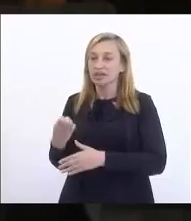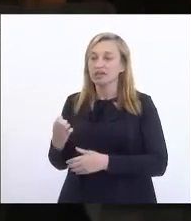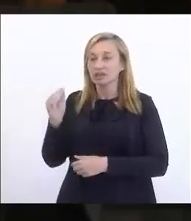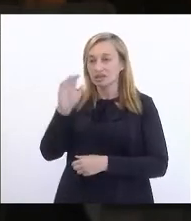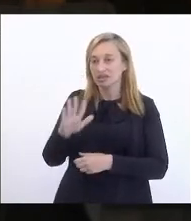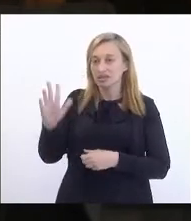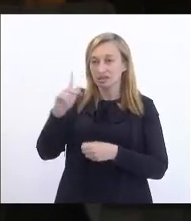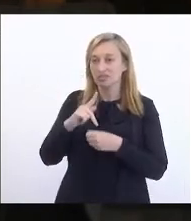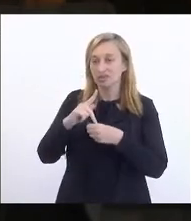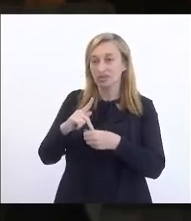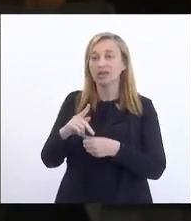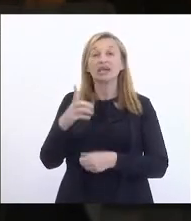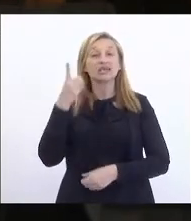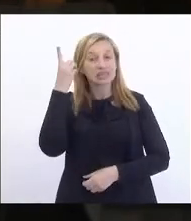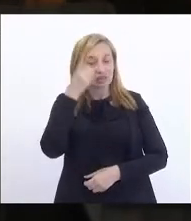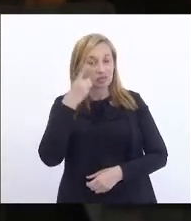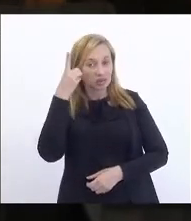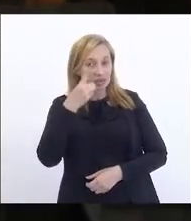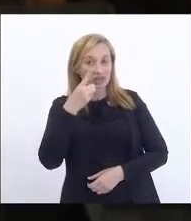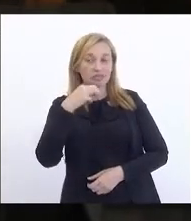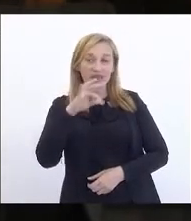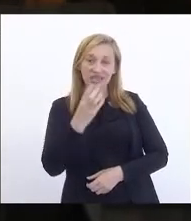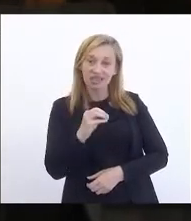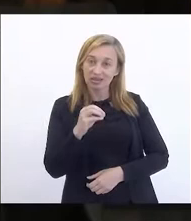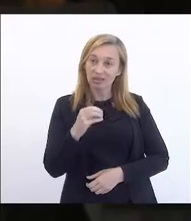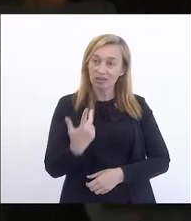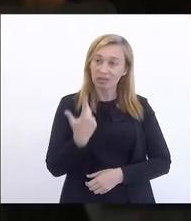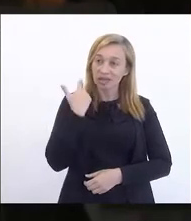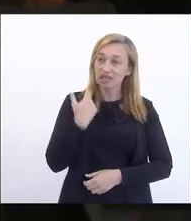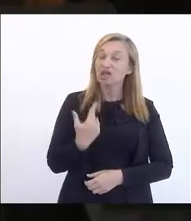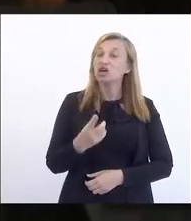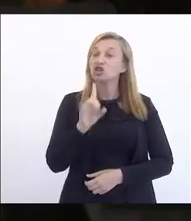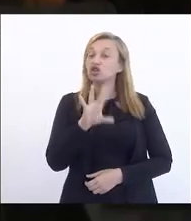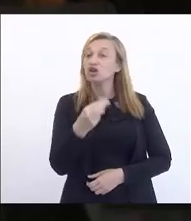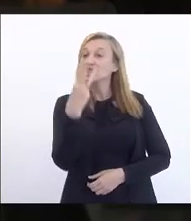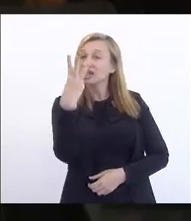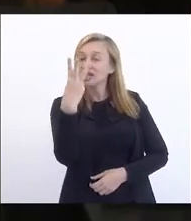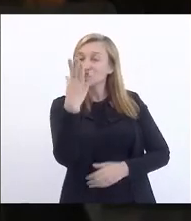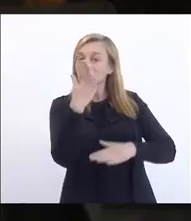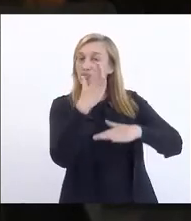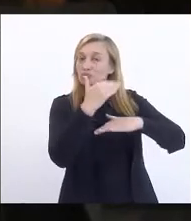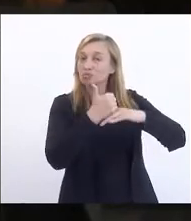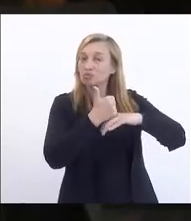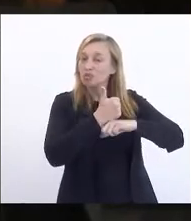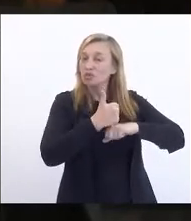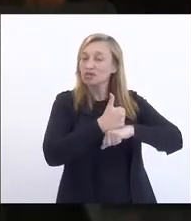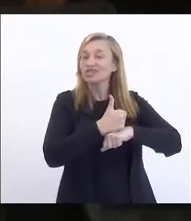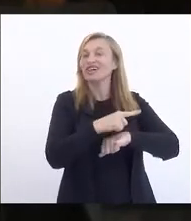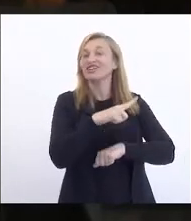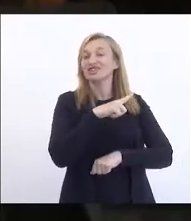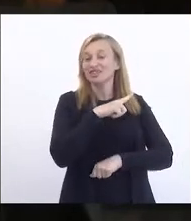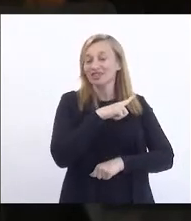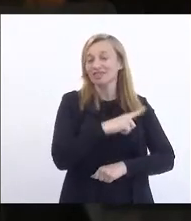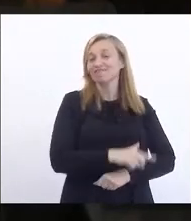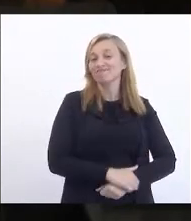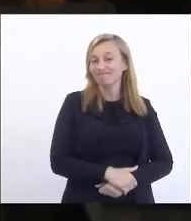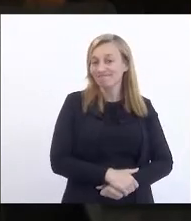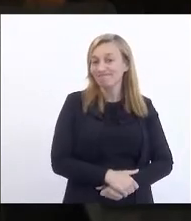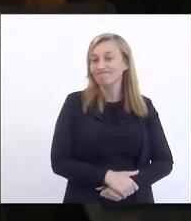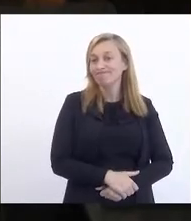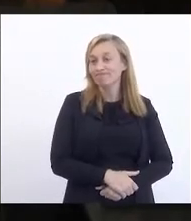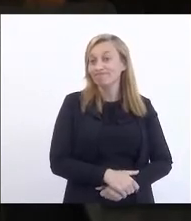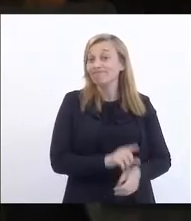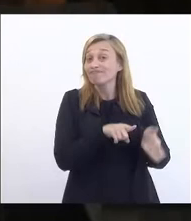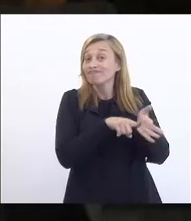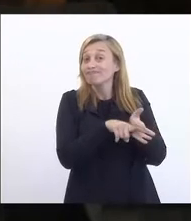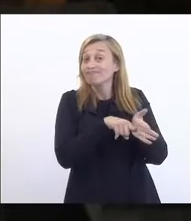Marcelo Cabelereiro, só tinha três profissionais, três profissionais, para